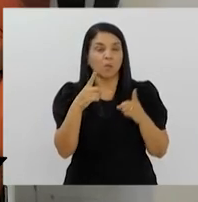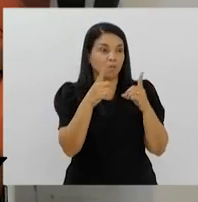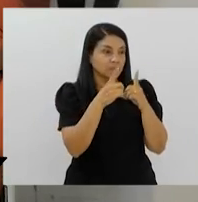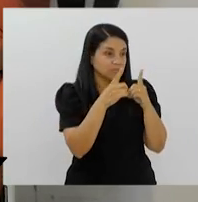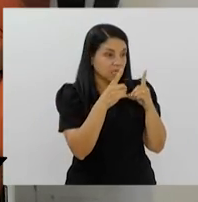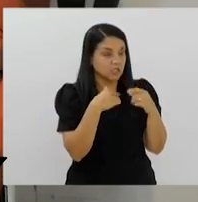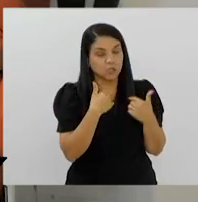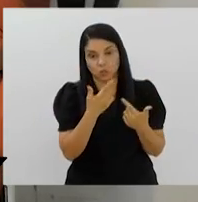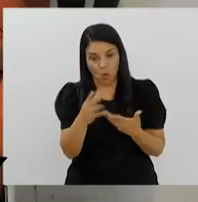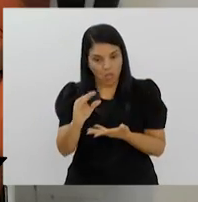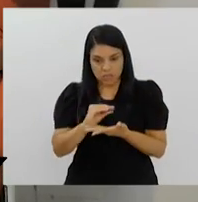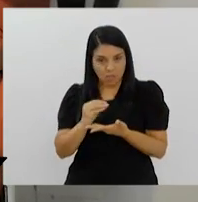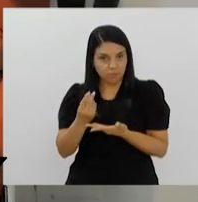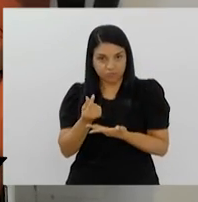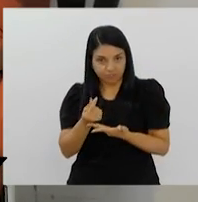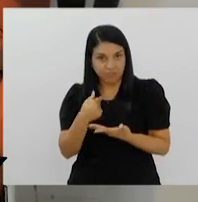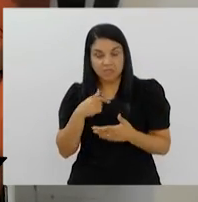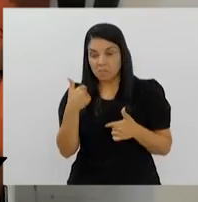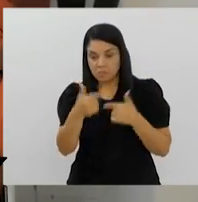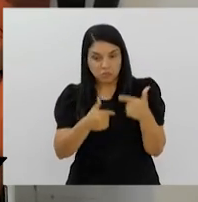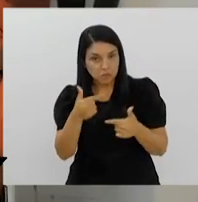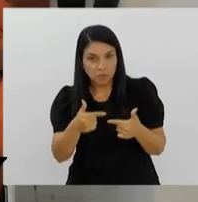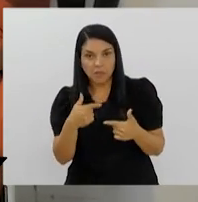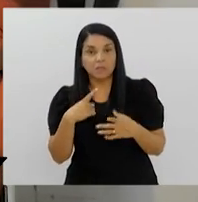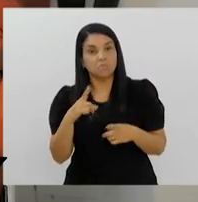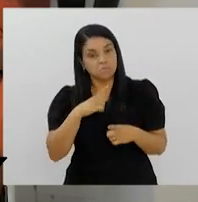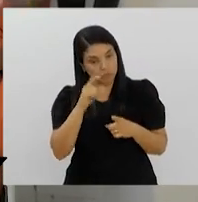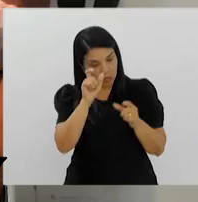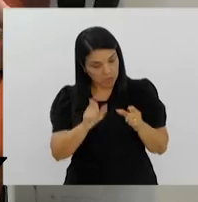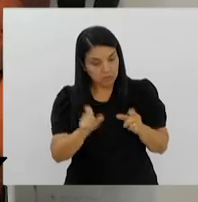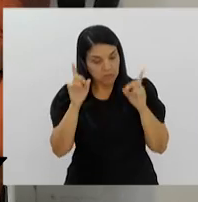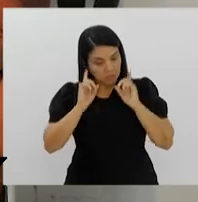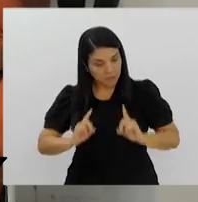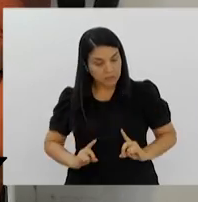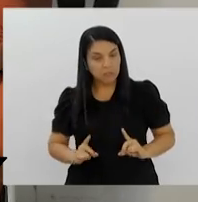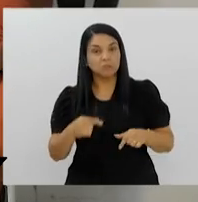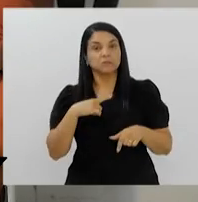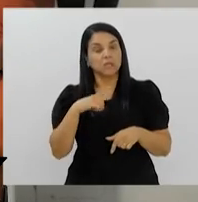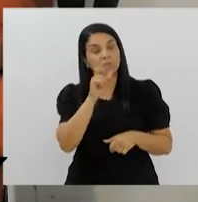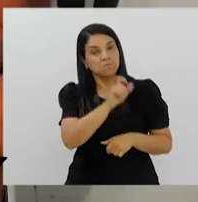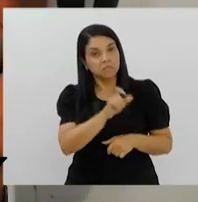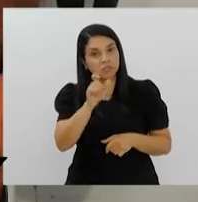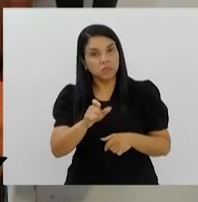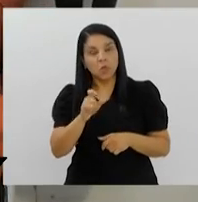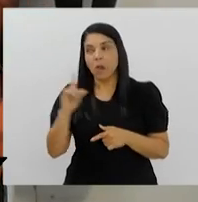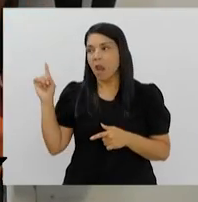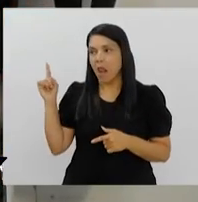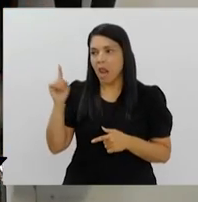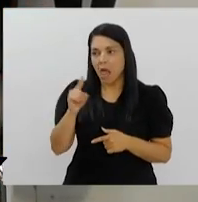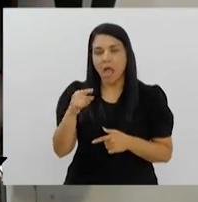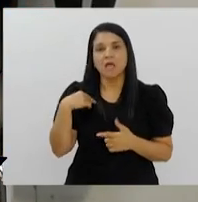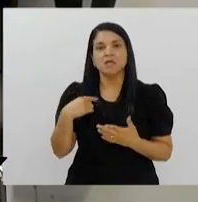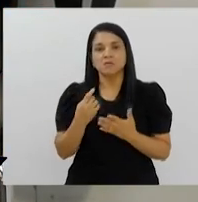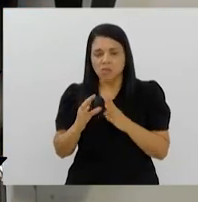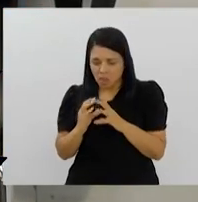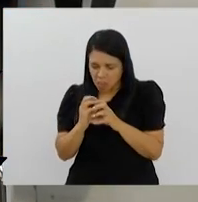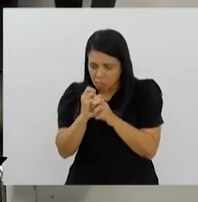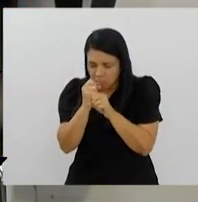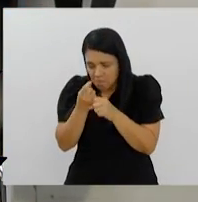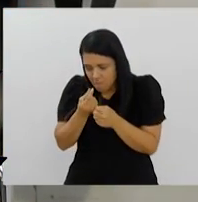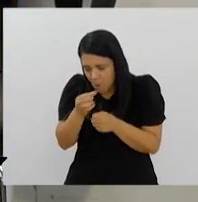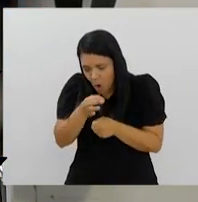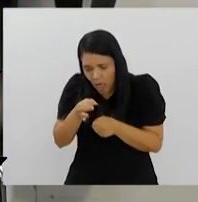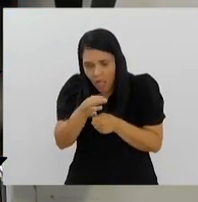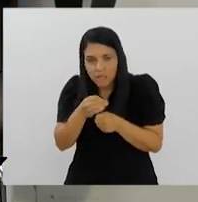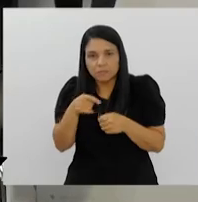tem gente que não trabalha tem gente que veio deprimida tem gente que vem de longe tem gente que contou moeda para est aqui hoje e aí a gente tem que